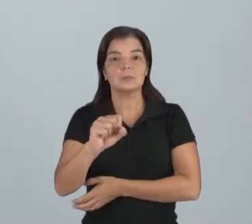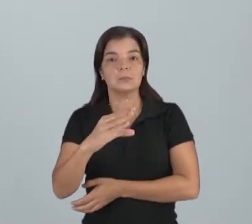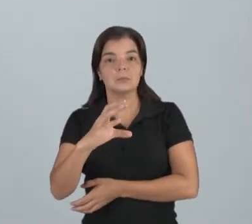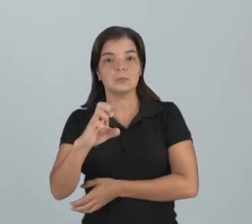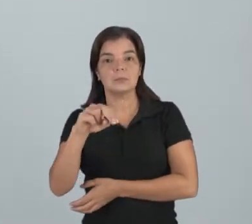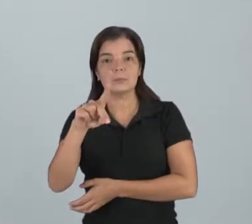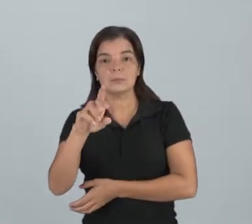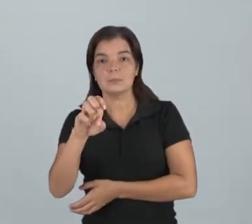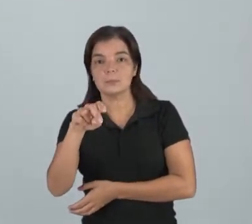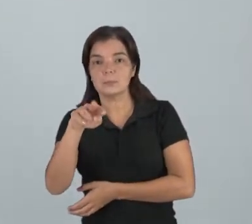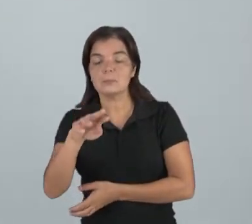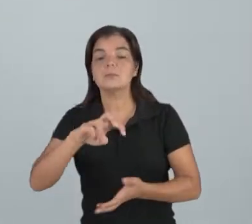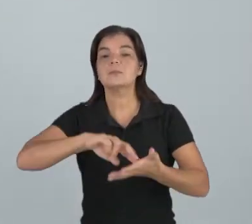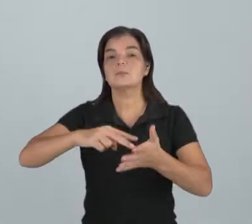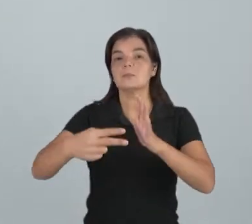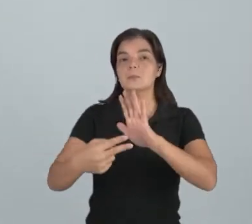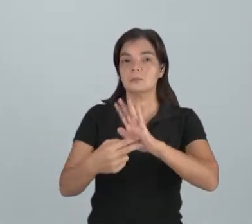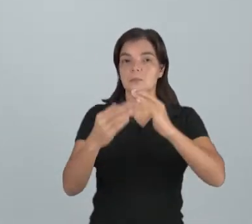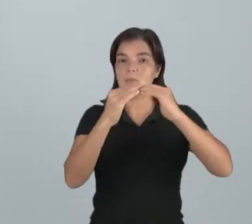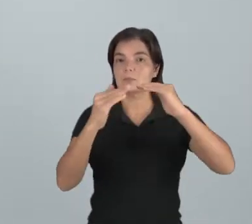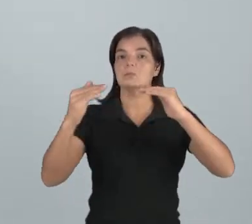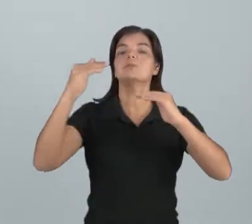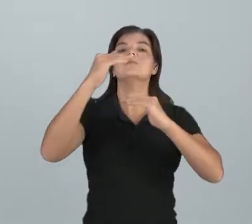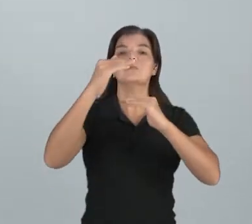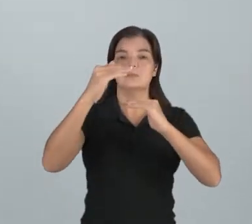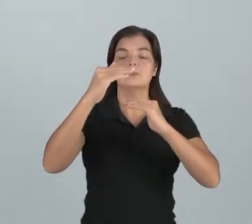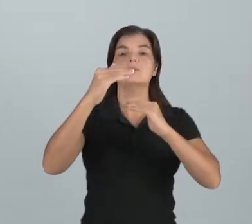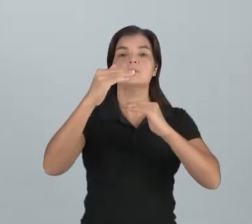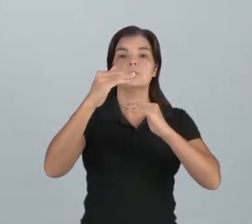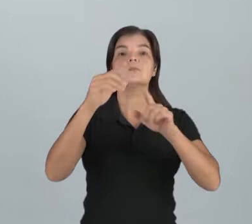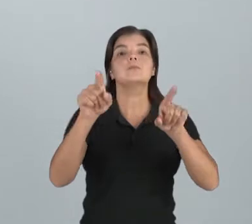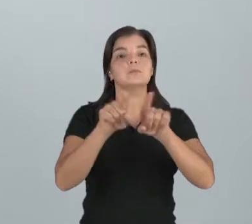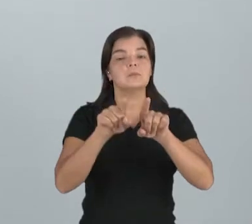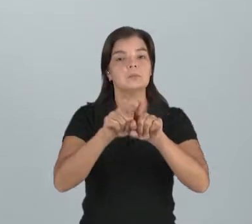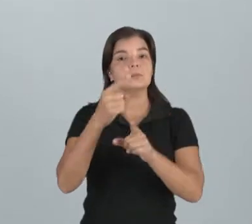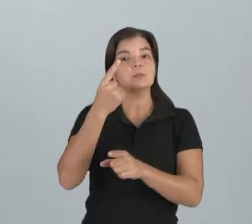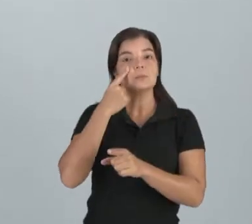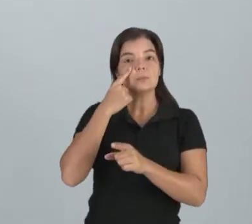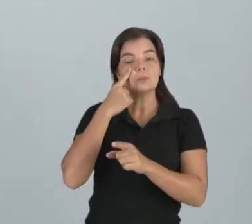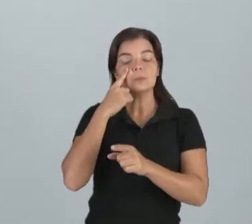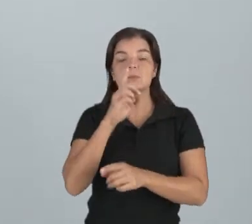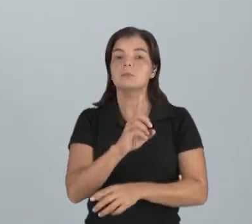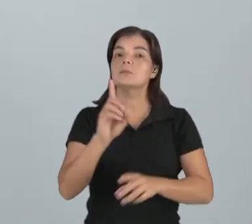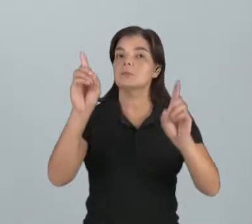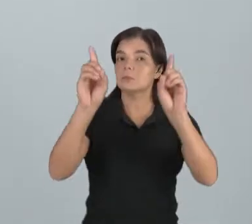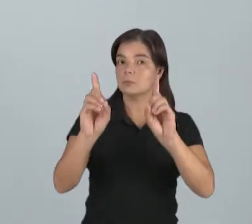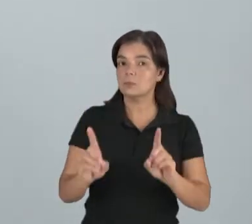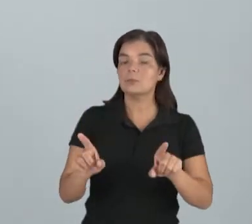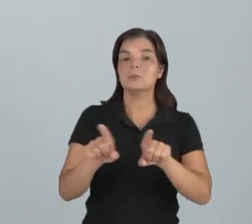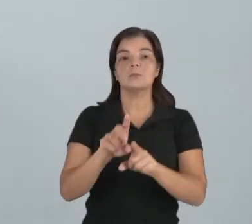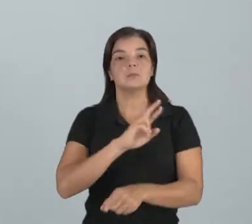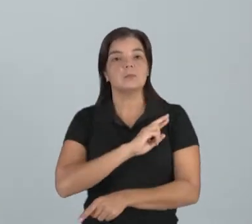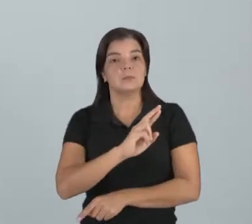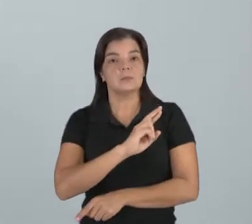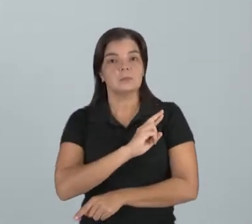e ascendente significa elevado. É assim que a gente chama as divindades das religiões,